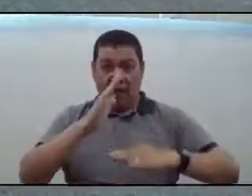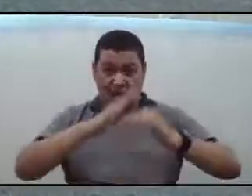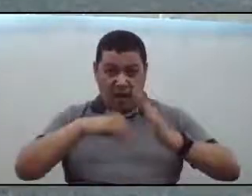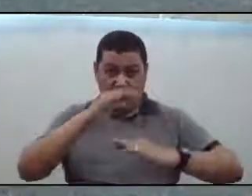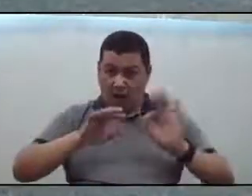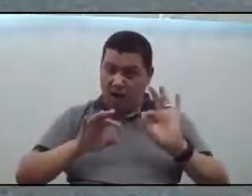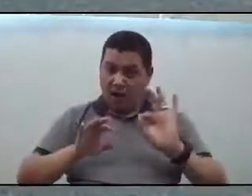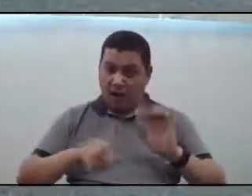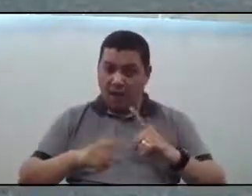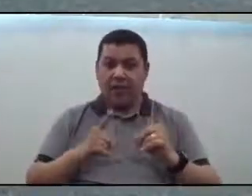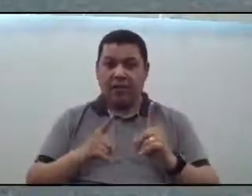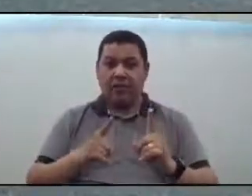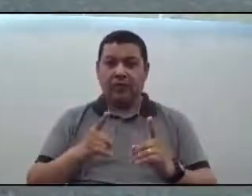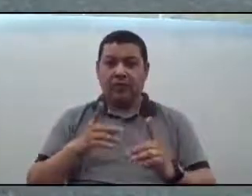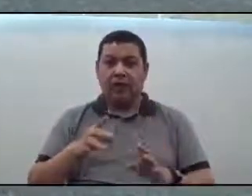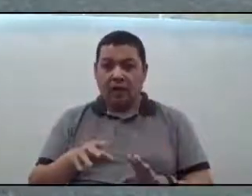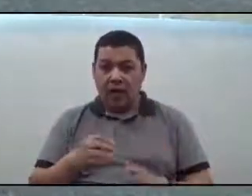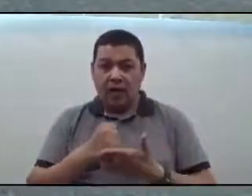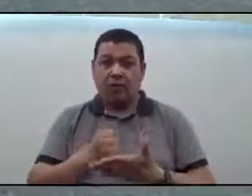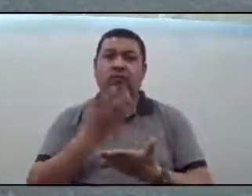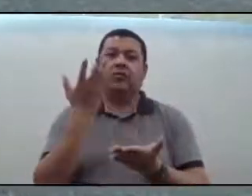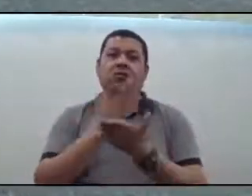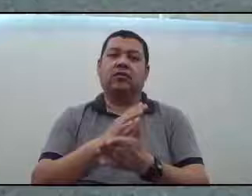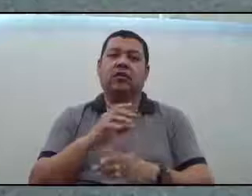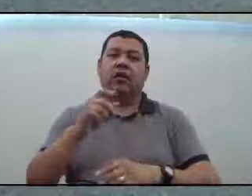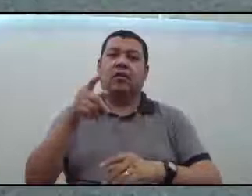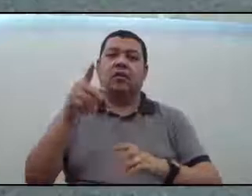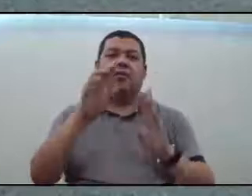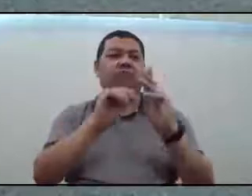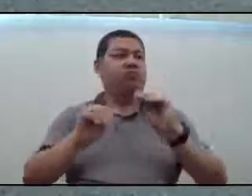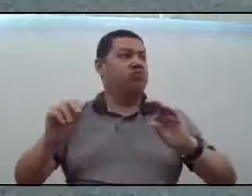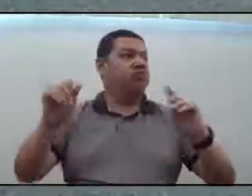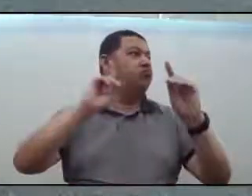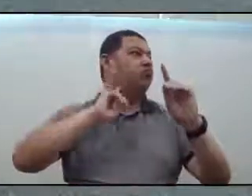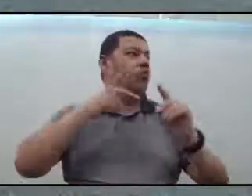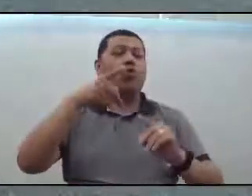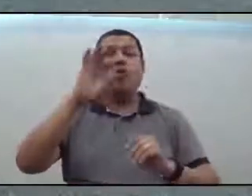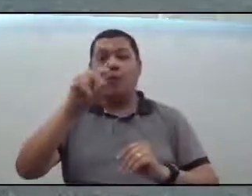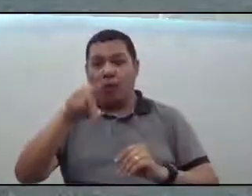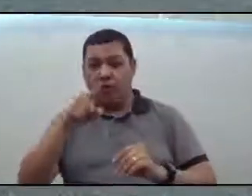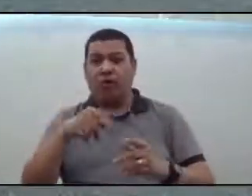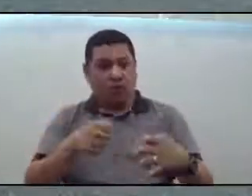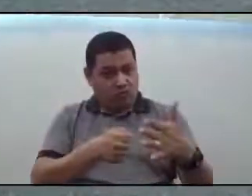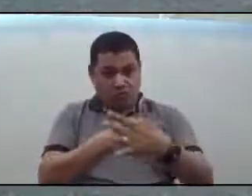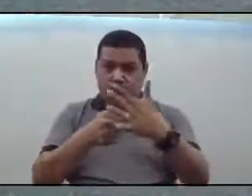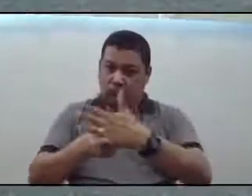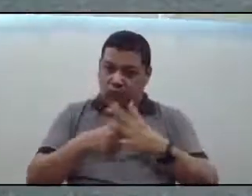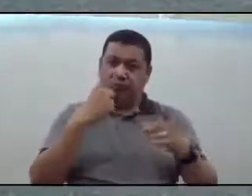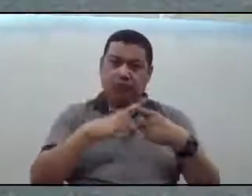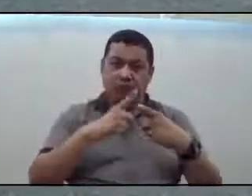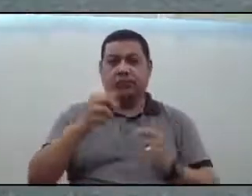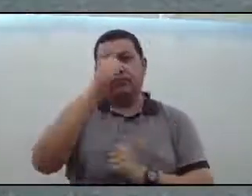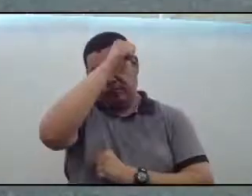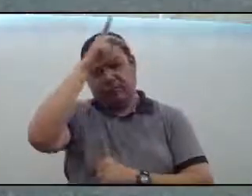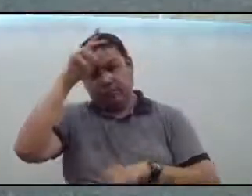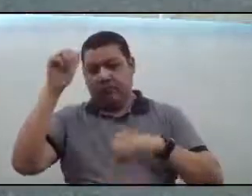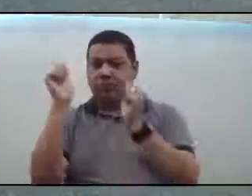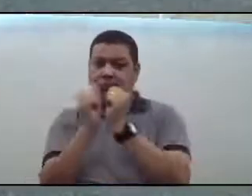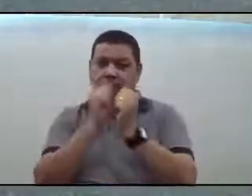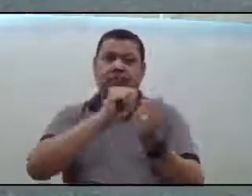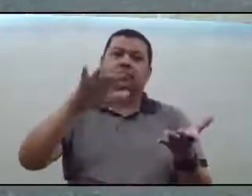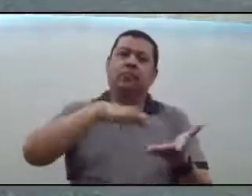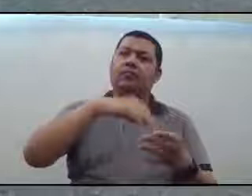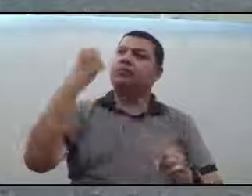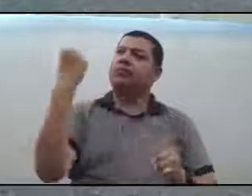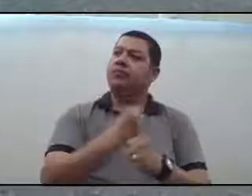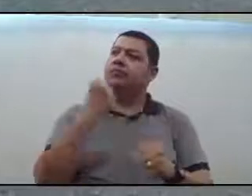da poeira das ruas de chão do distrito. E estarei cobrando do prefeito, do secretário de obra, que